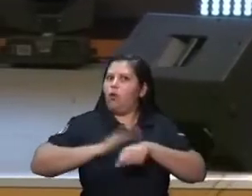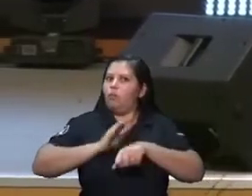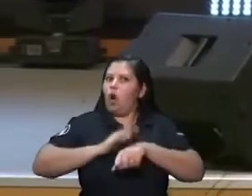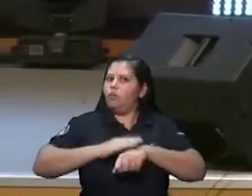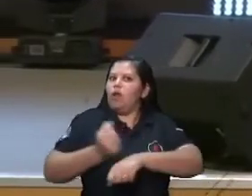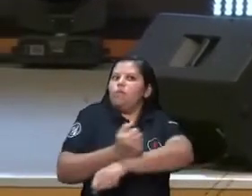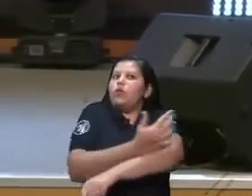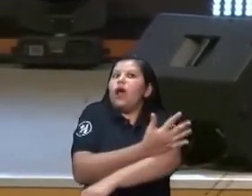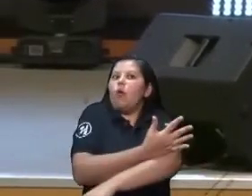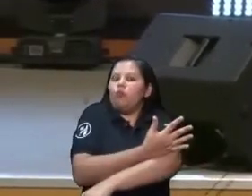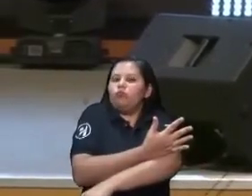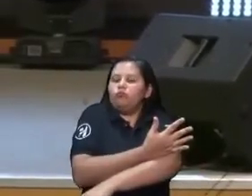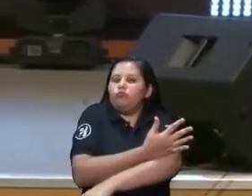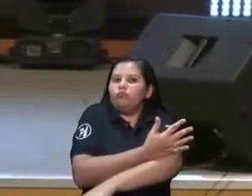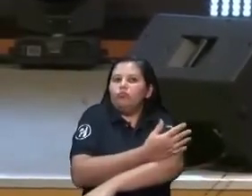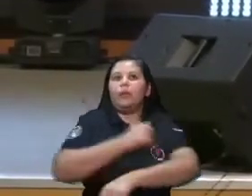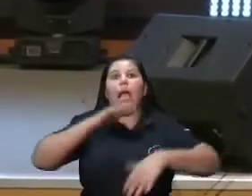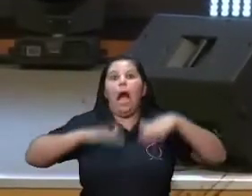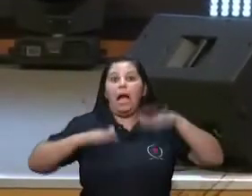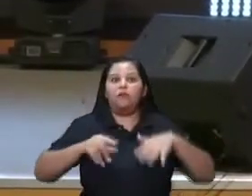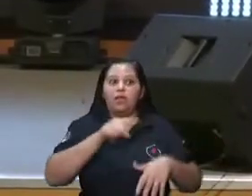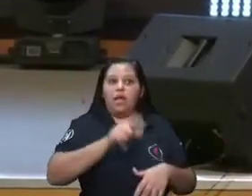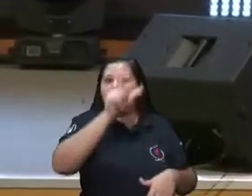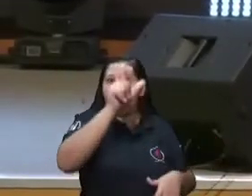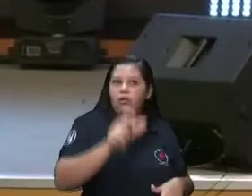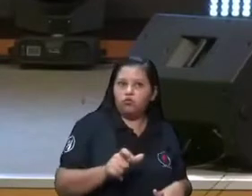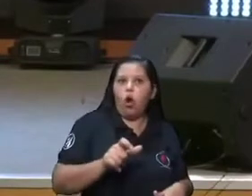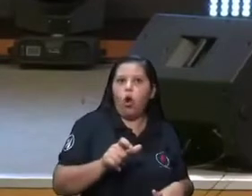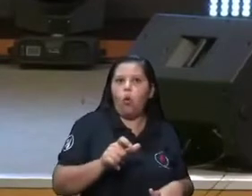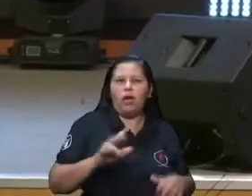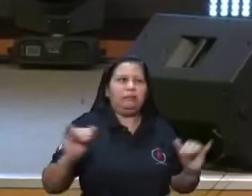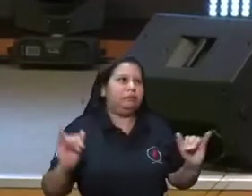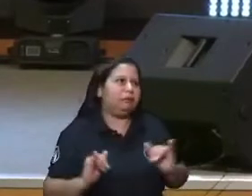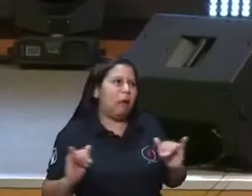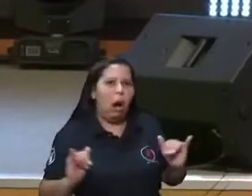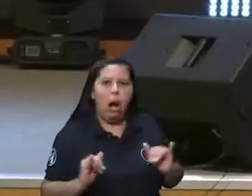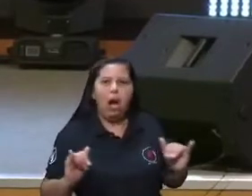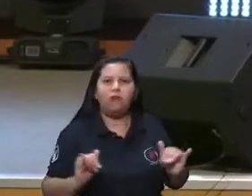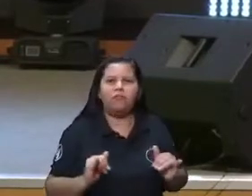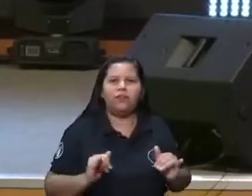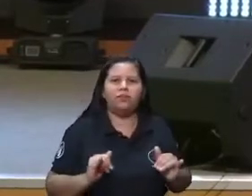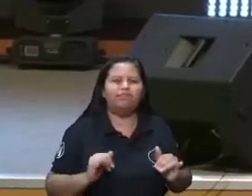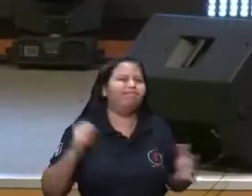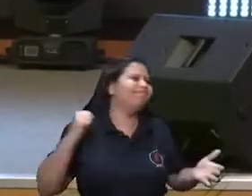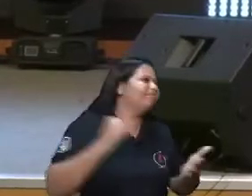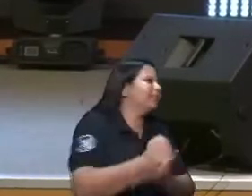Quando elas se decepcionam, elas falam da amargura que sentem.